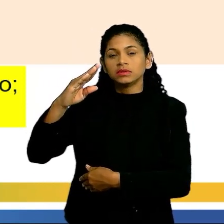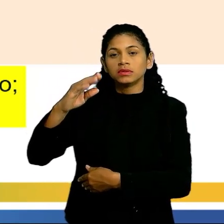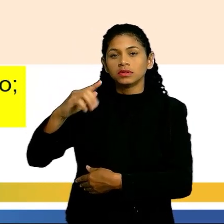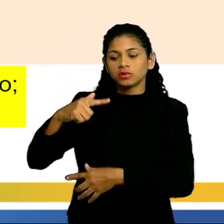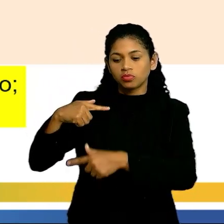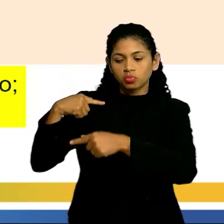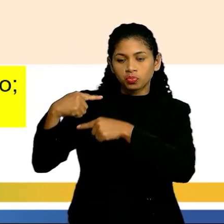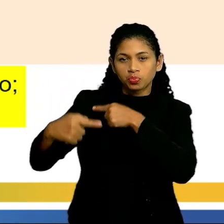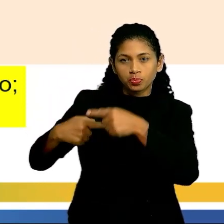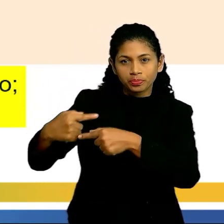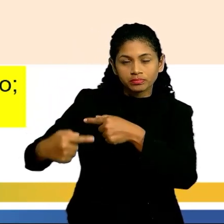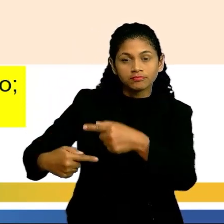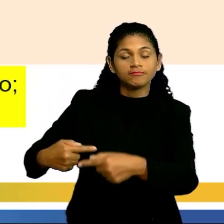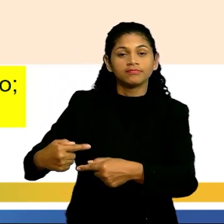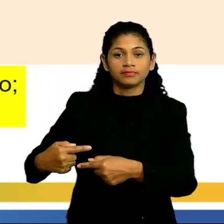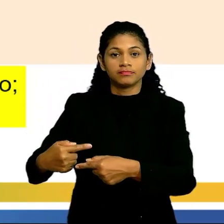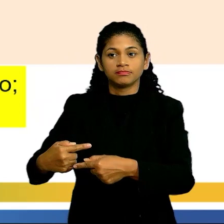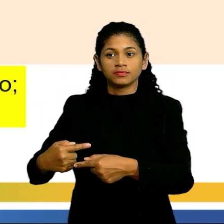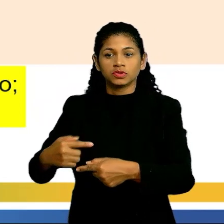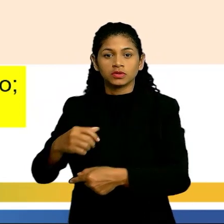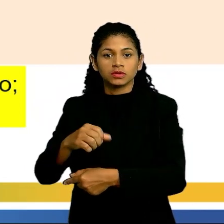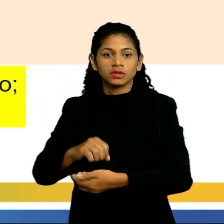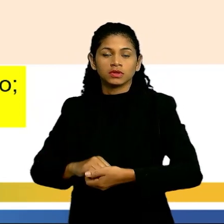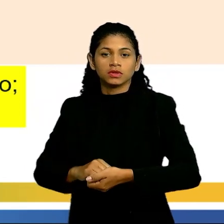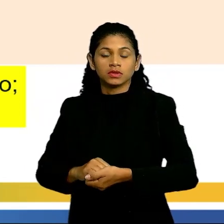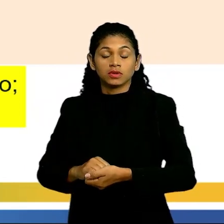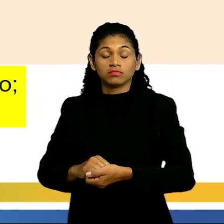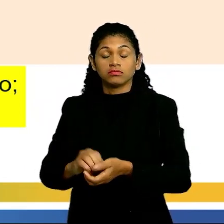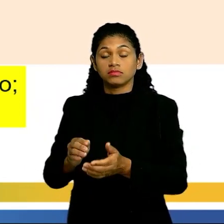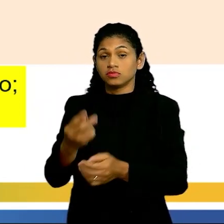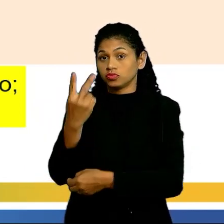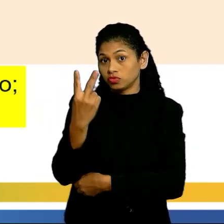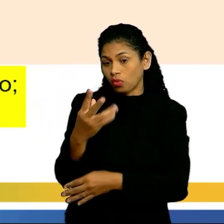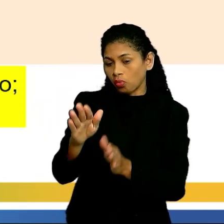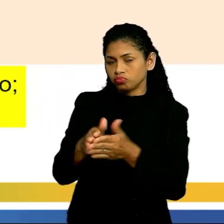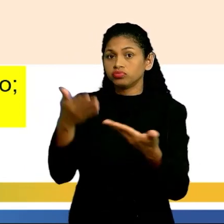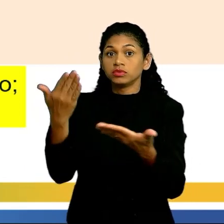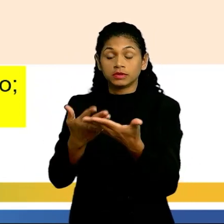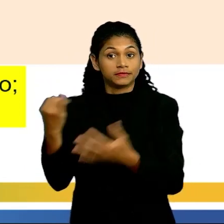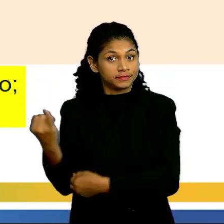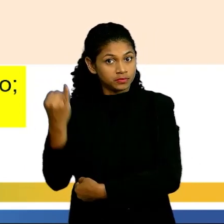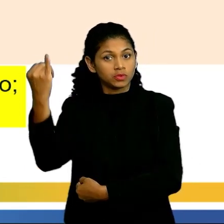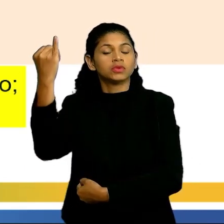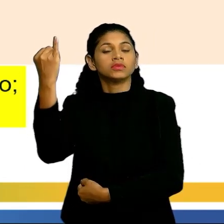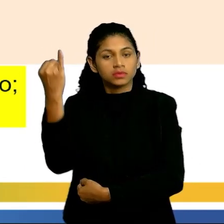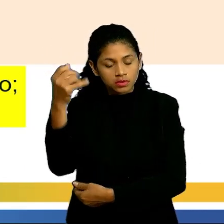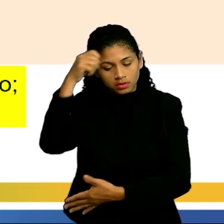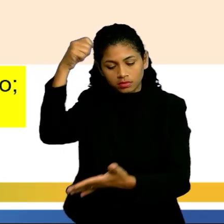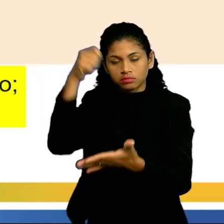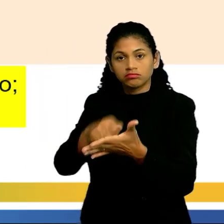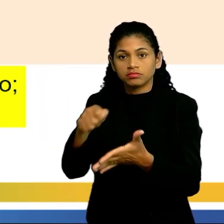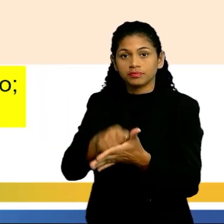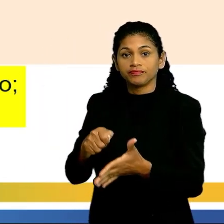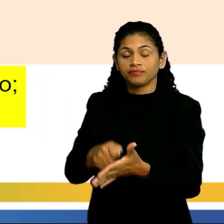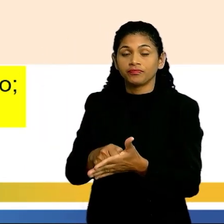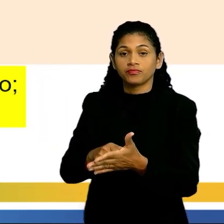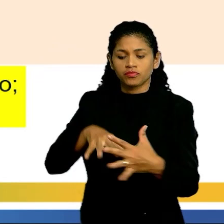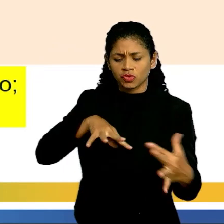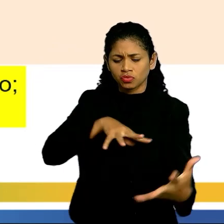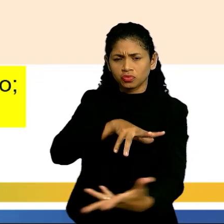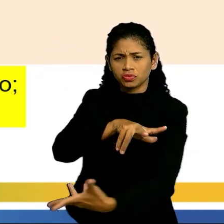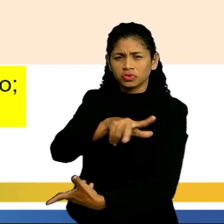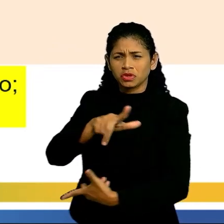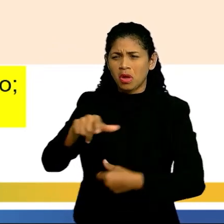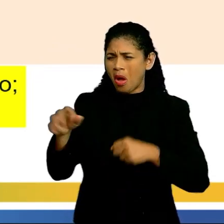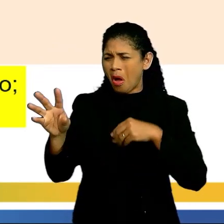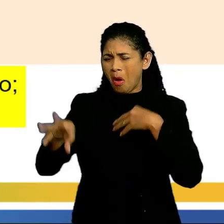e o Crepúsculo dos Ídolos, que são dois livros importantes desse autor, então ele vai dizer, o universo é caótico,